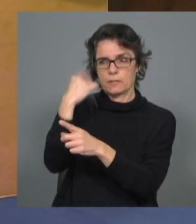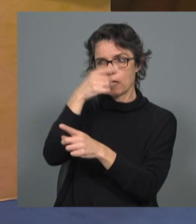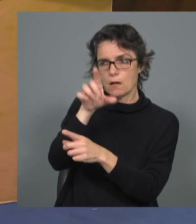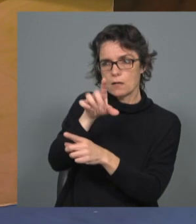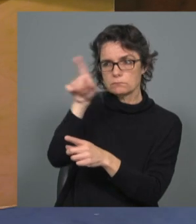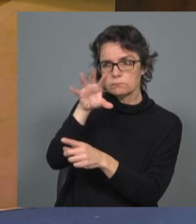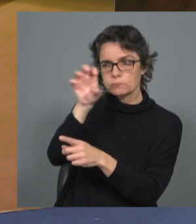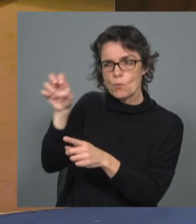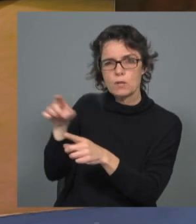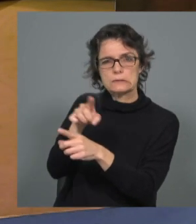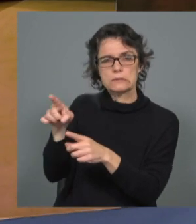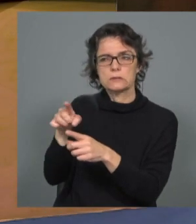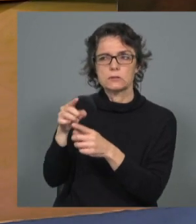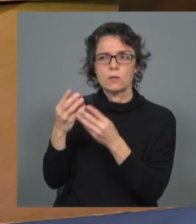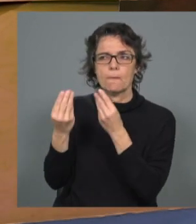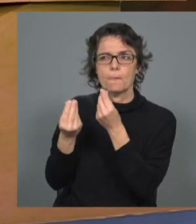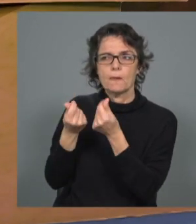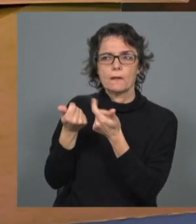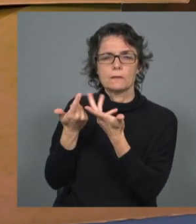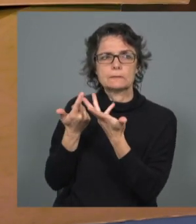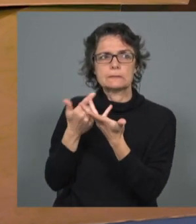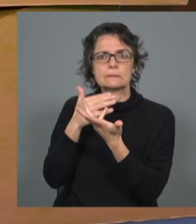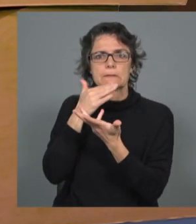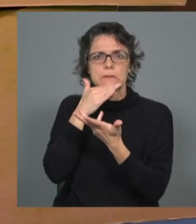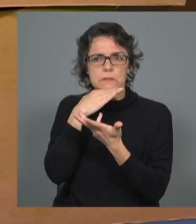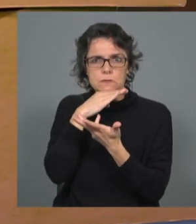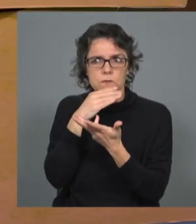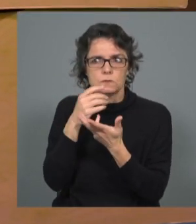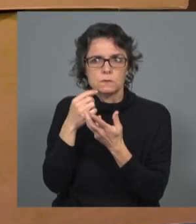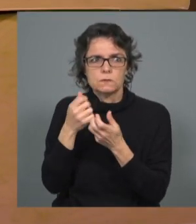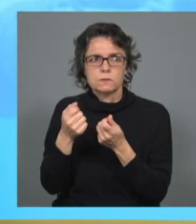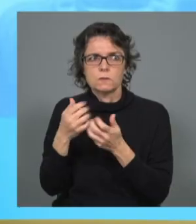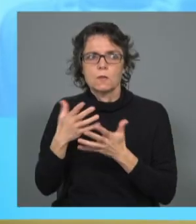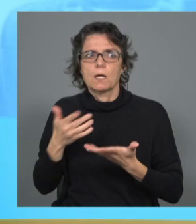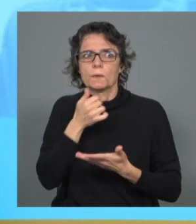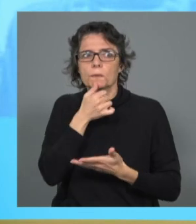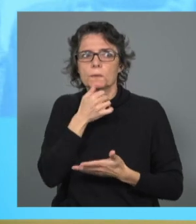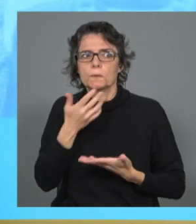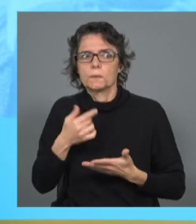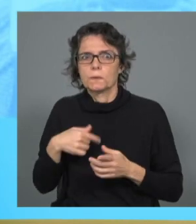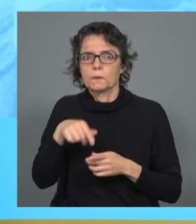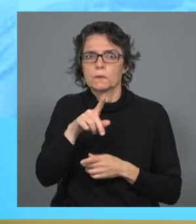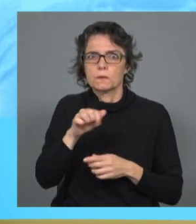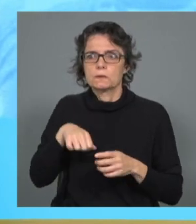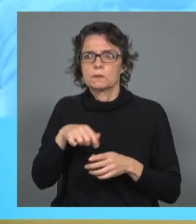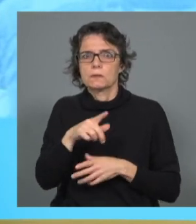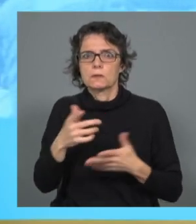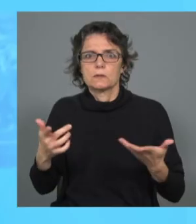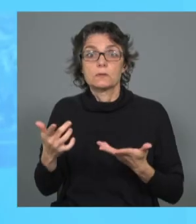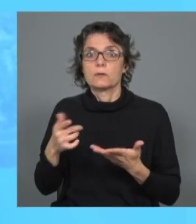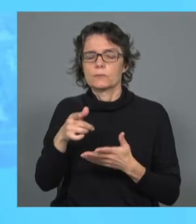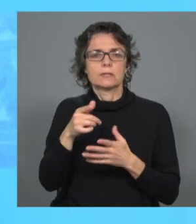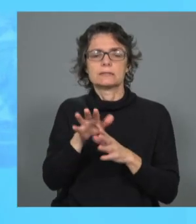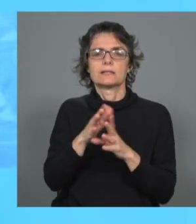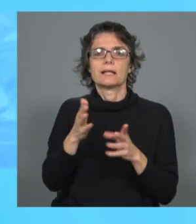uma certa frieza das pessoas que eu acho que tinha a ver com esta ansiedade, o que é que vai acontecer, não é? Muita dúvida, acredito que era a última porta, não é?